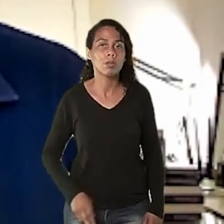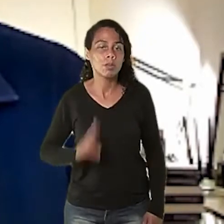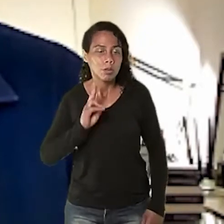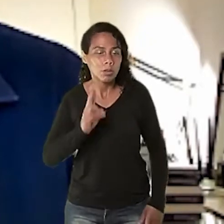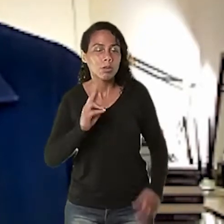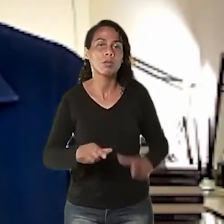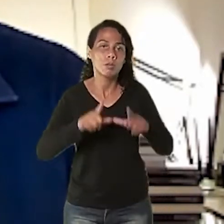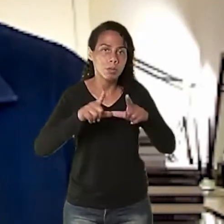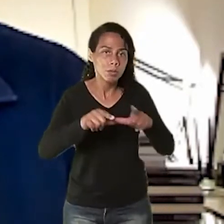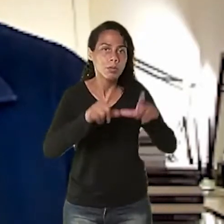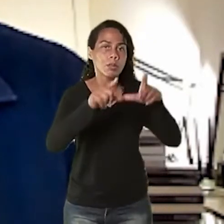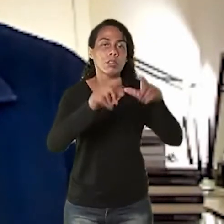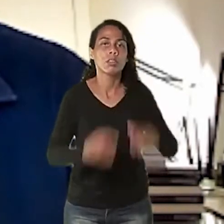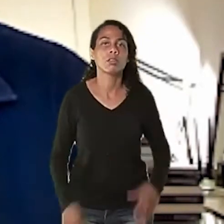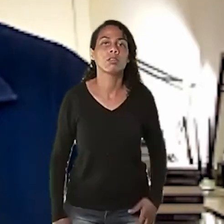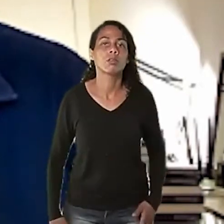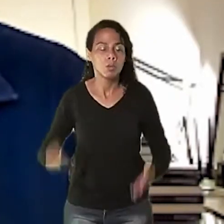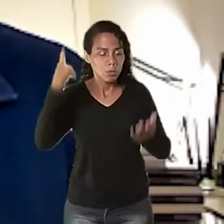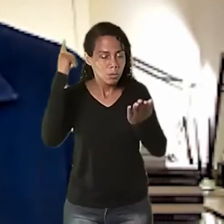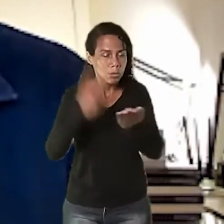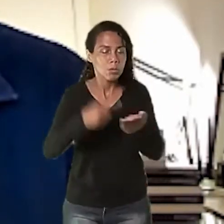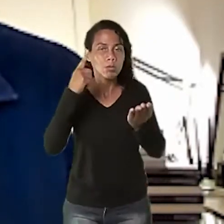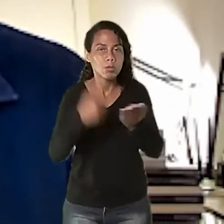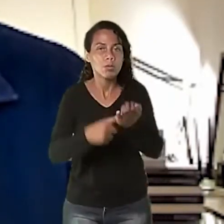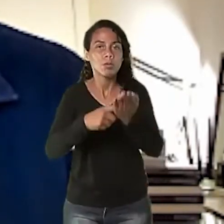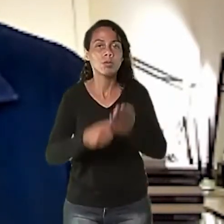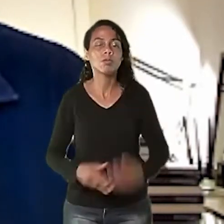aceitando convites para qualquer tipo de